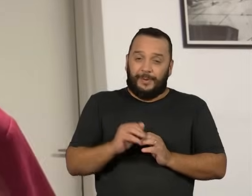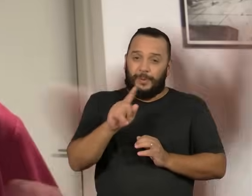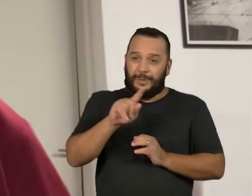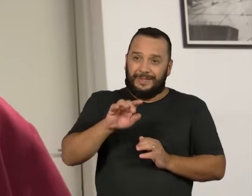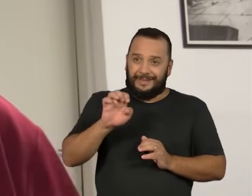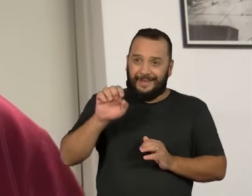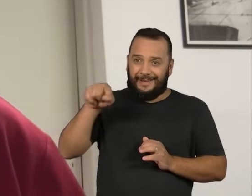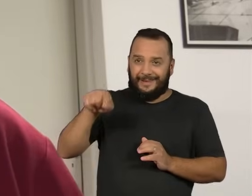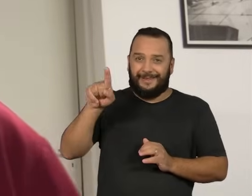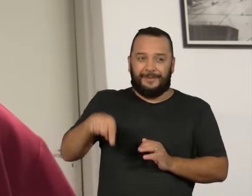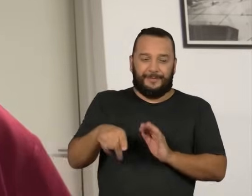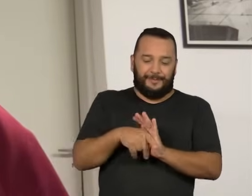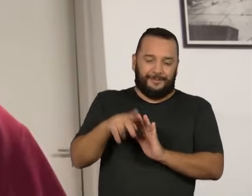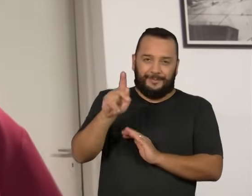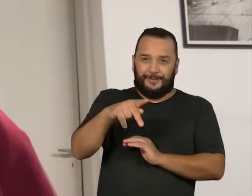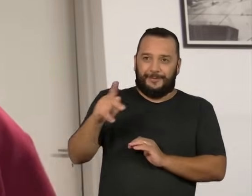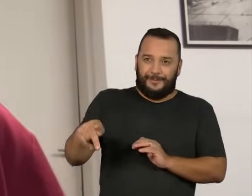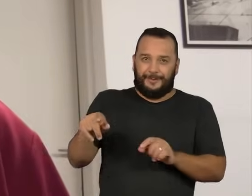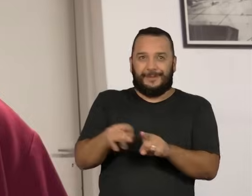um